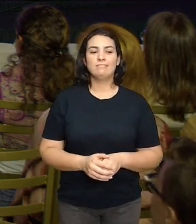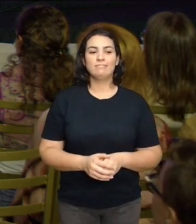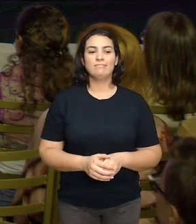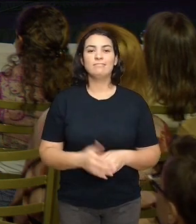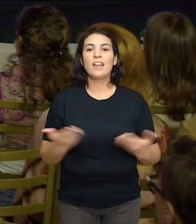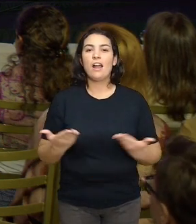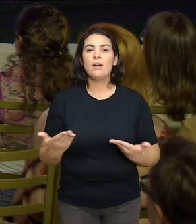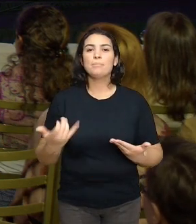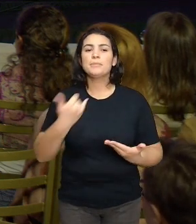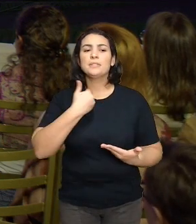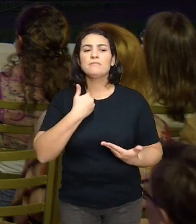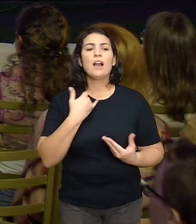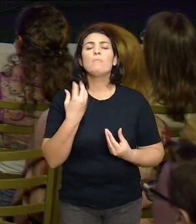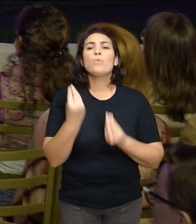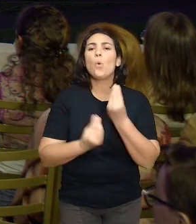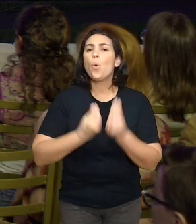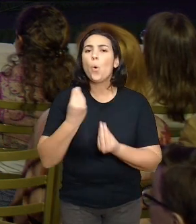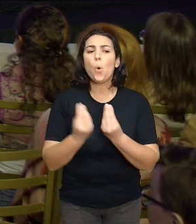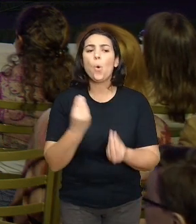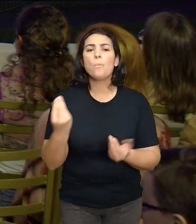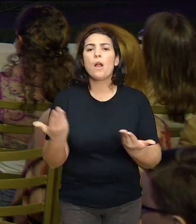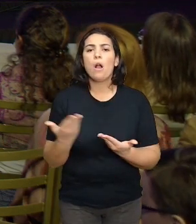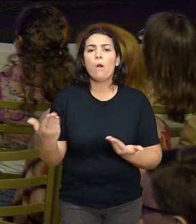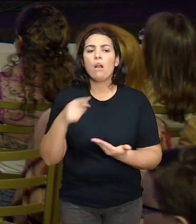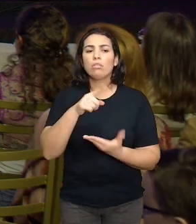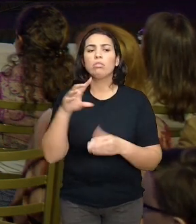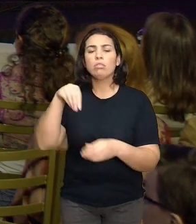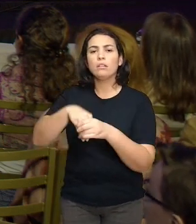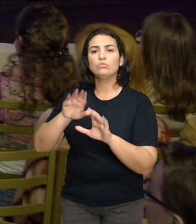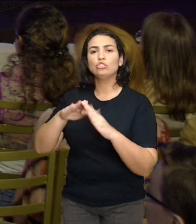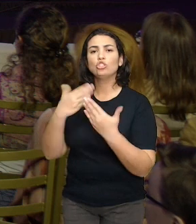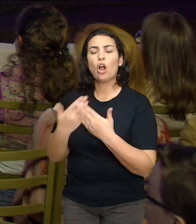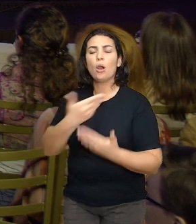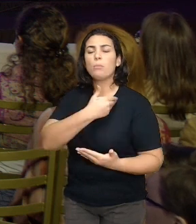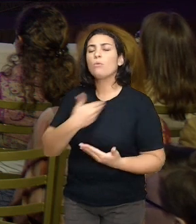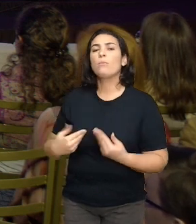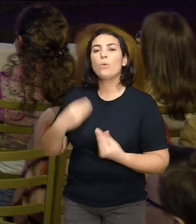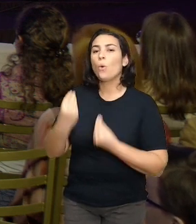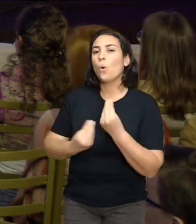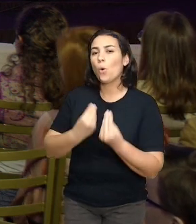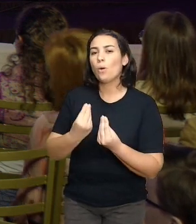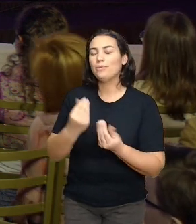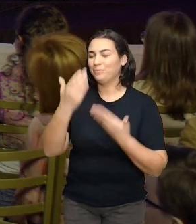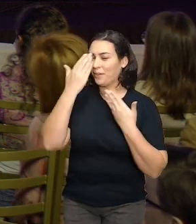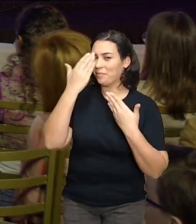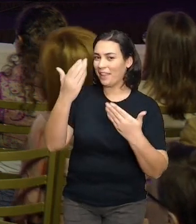isso pode entrar nas nossas escolas públicas. Tá bom? Muito obrigado e até já.